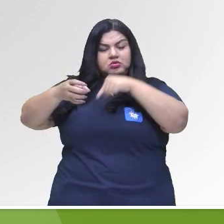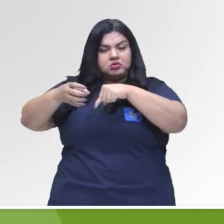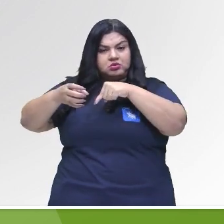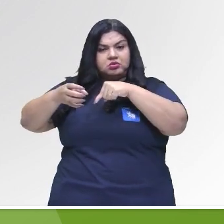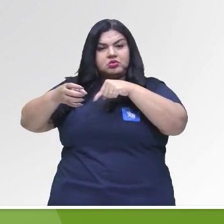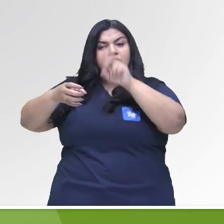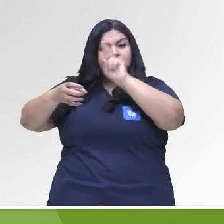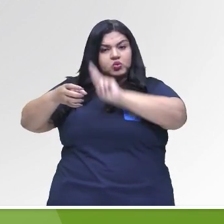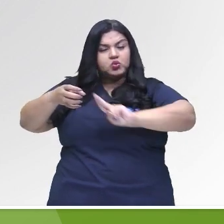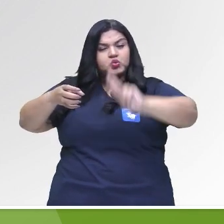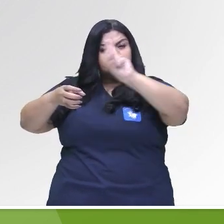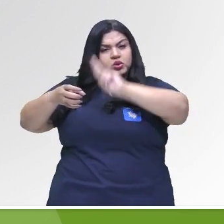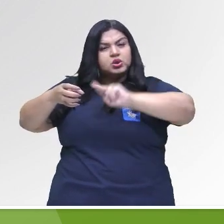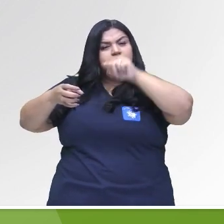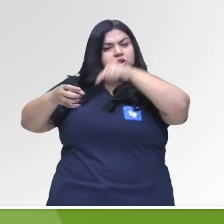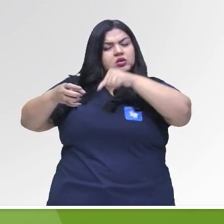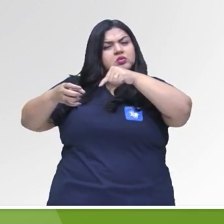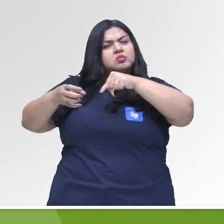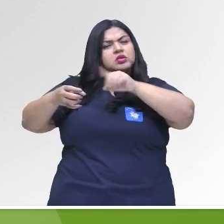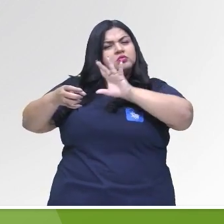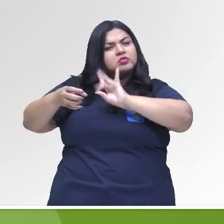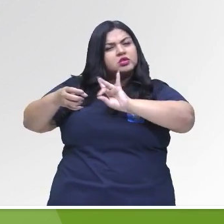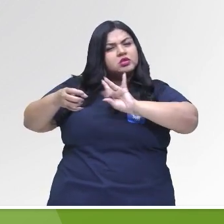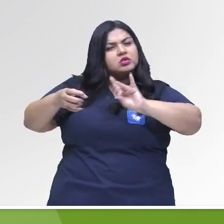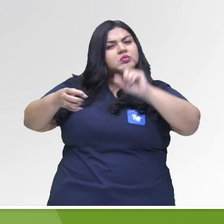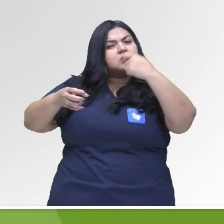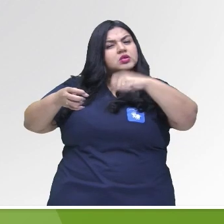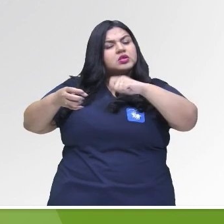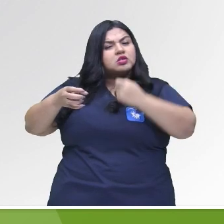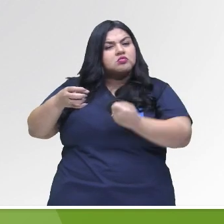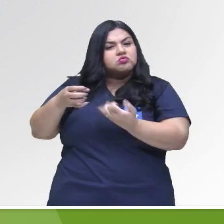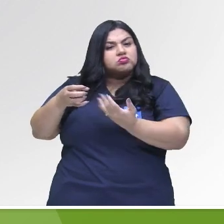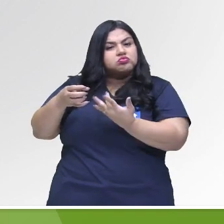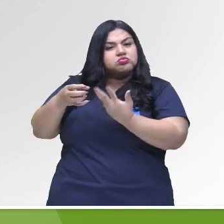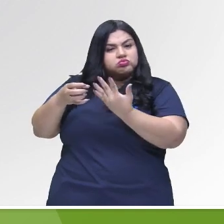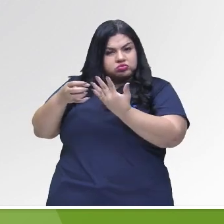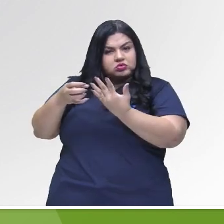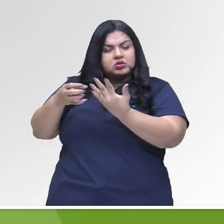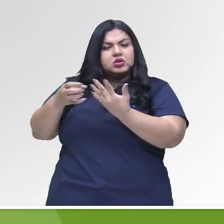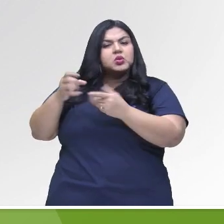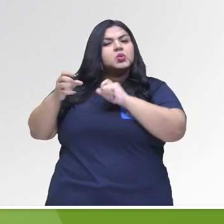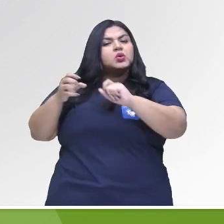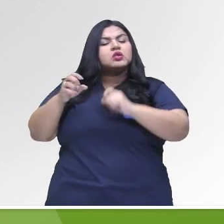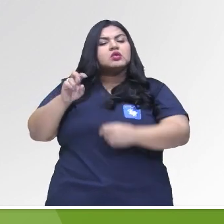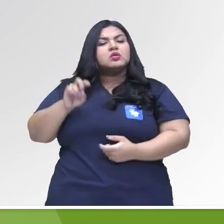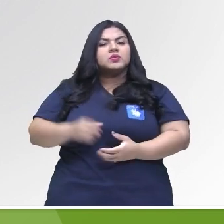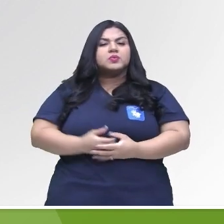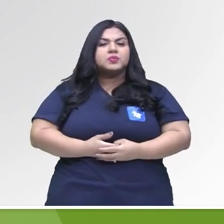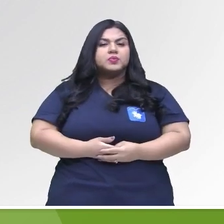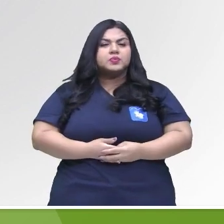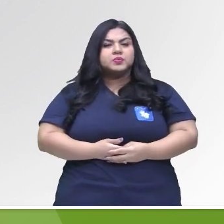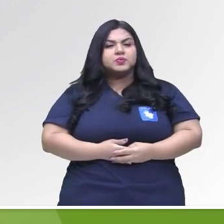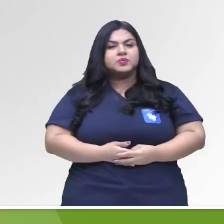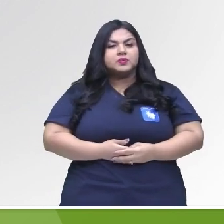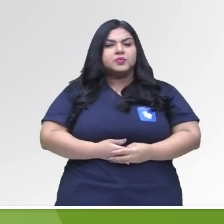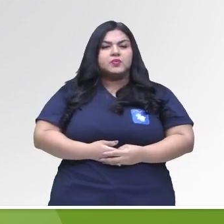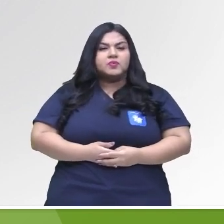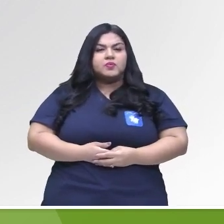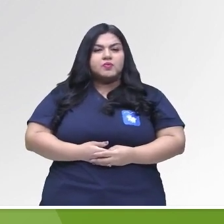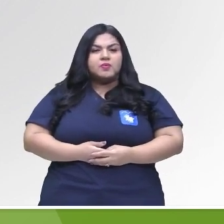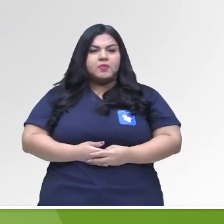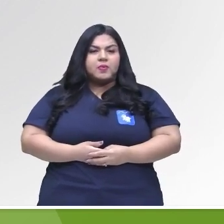seja utilizada, para que ela tenha uma aplicação, ela precisa ser vulcanizada. Então, o que é a vulcanização? Olha só.